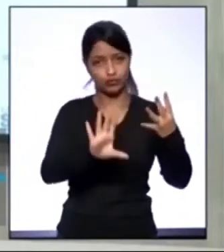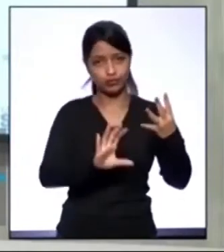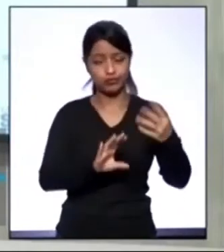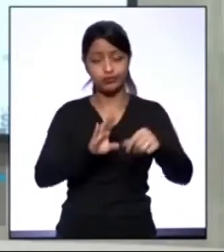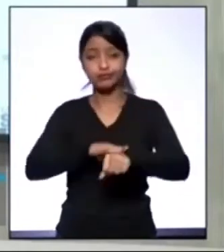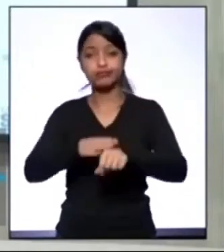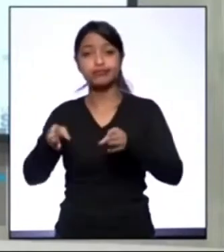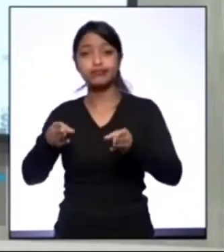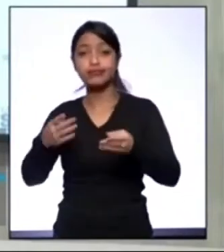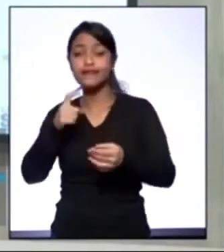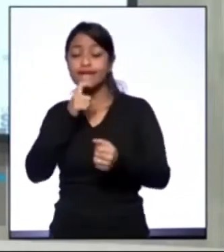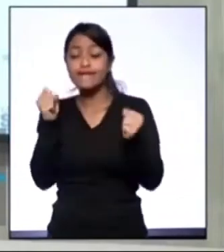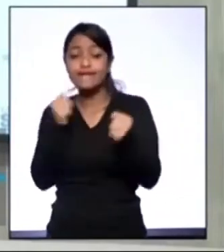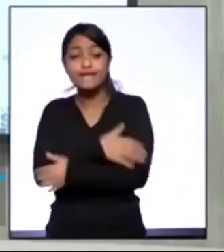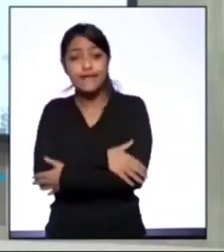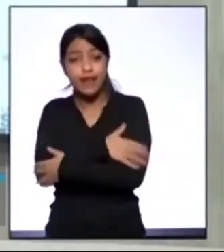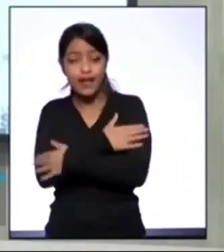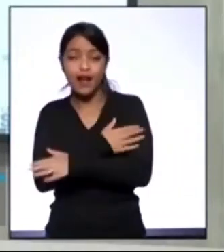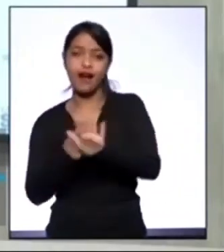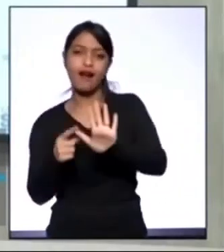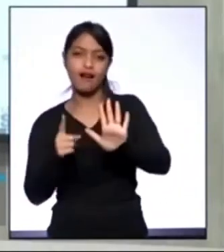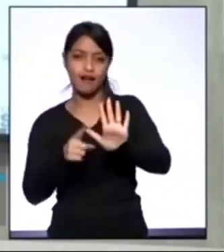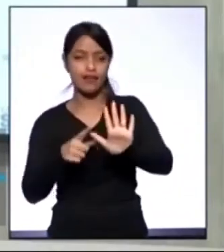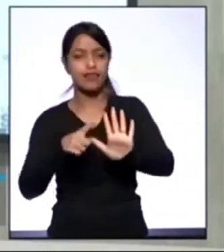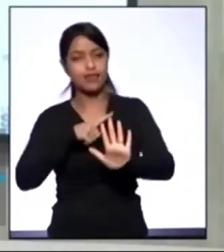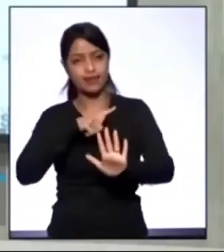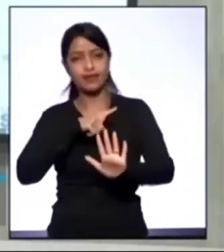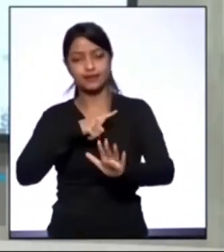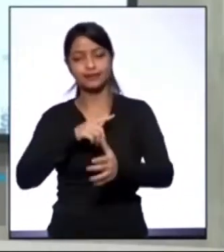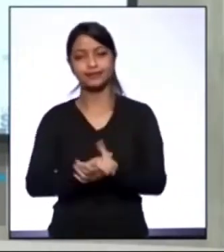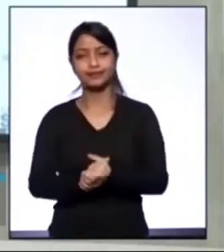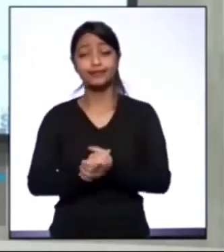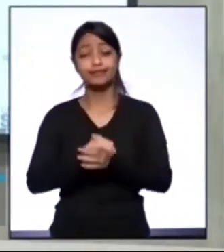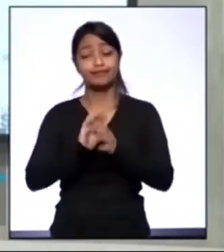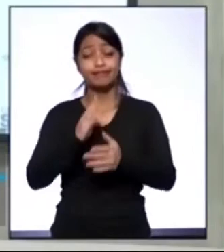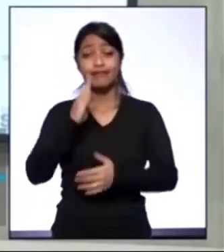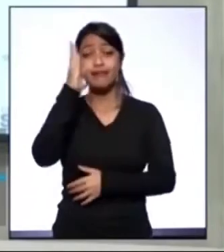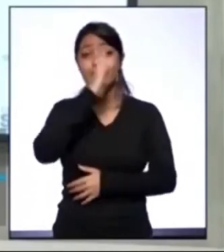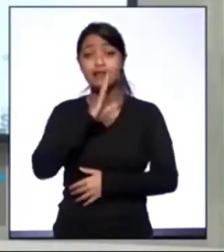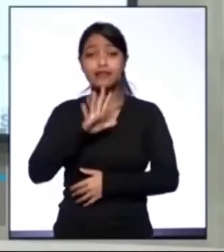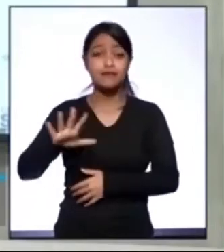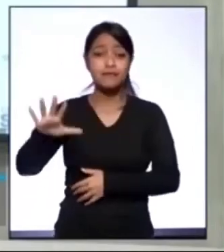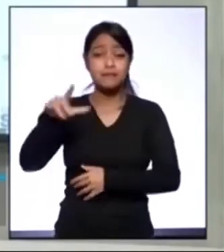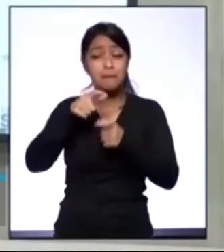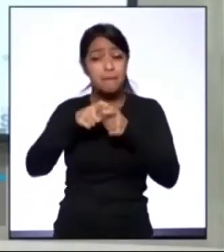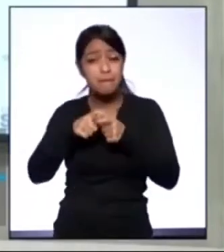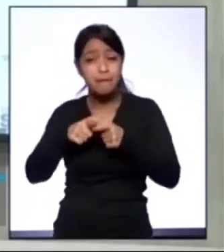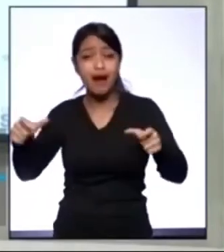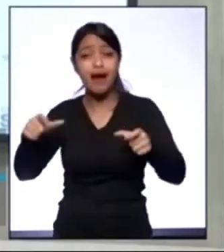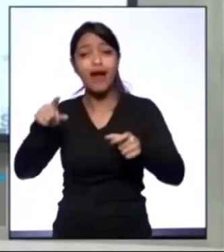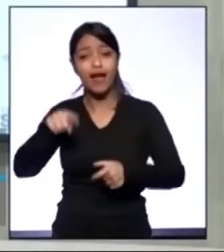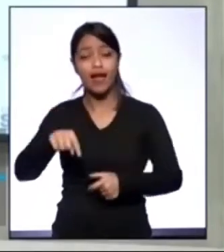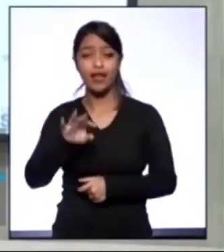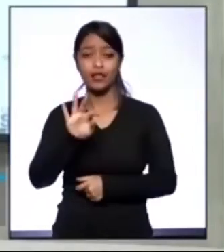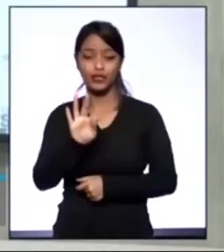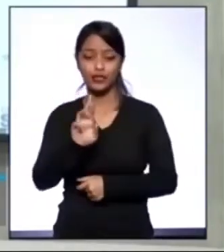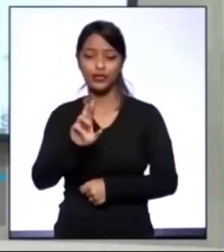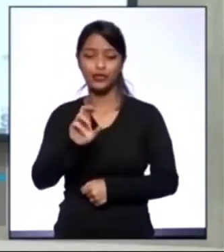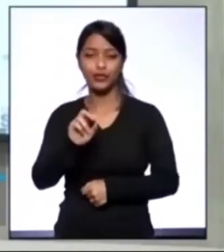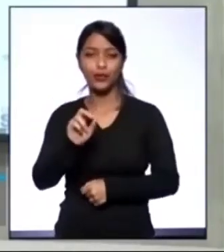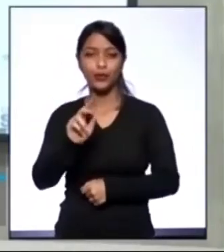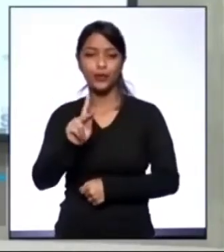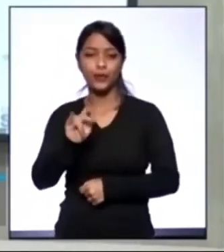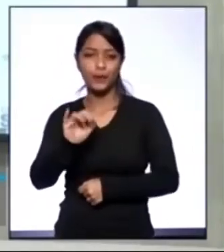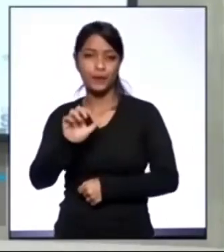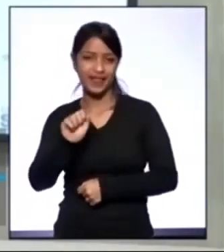polar atlântica. Gente, o Brasil é um país predominantemente tropical, né? Só essa parte aqui mais meridional do Brasil que é